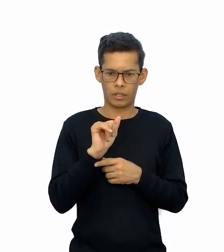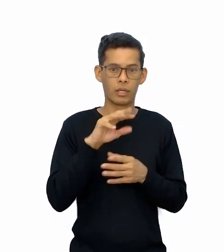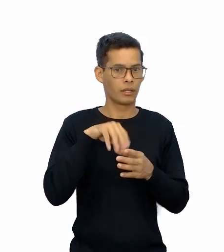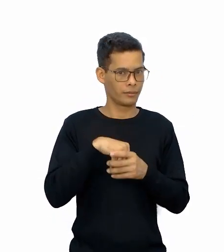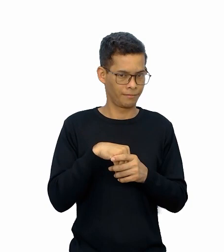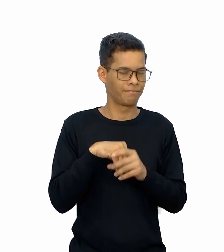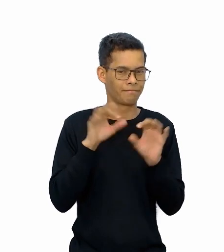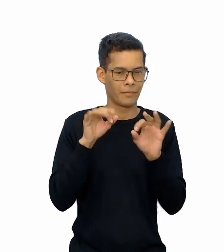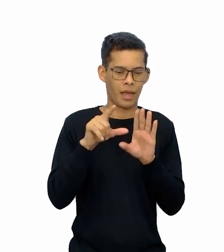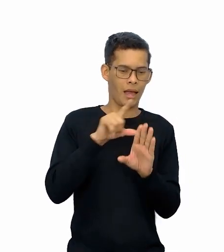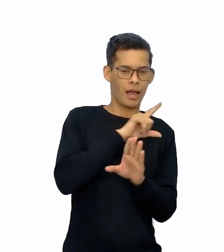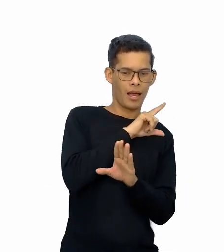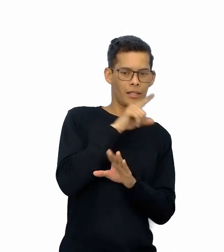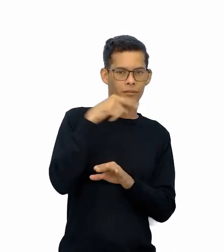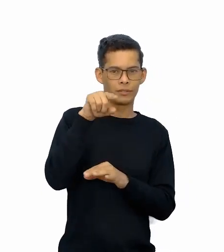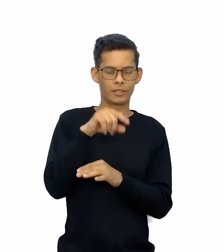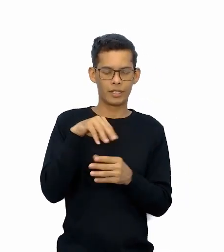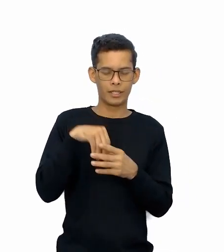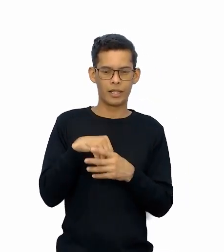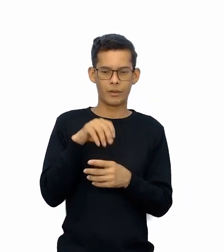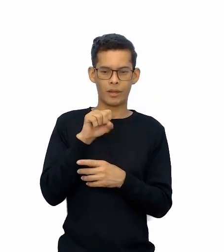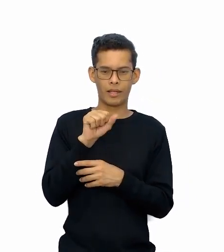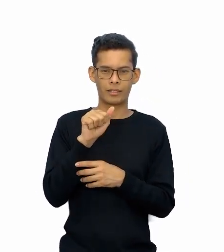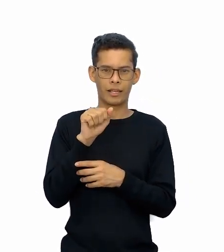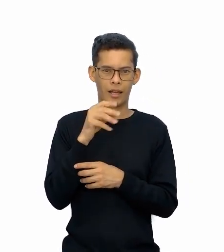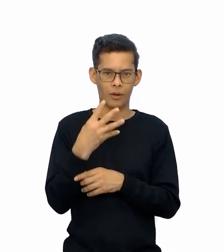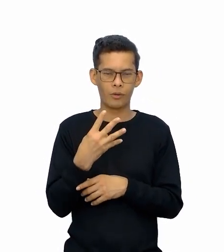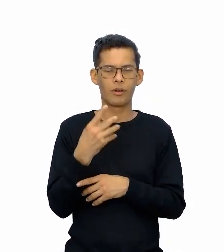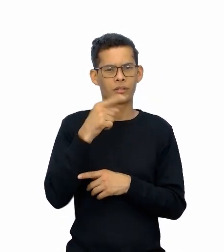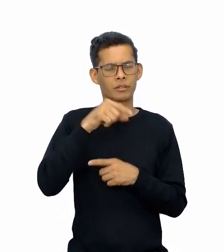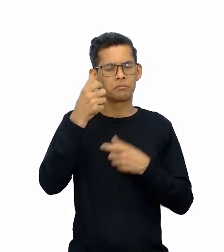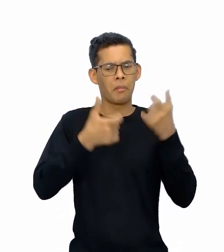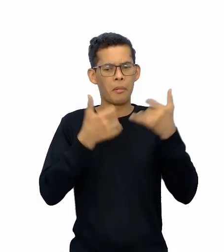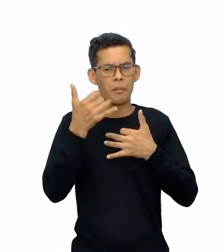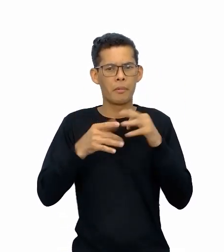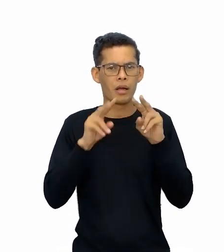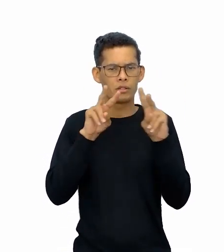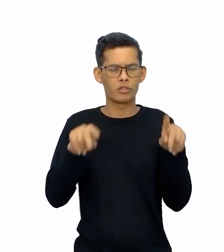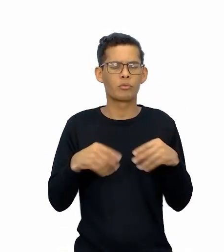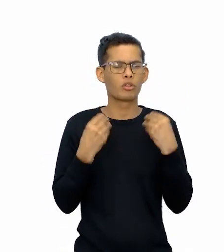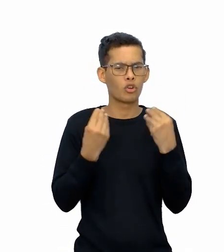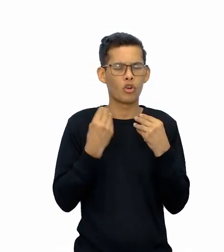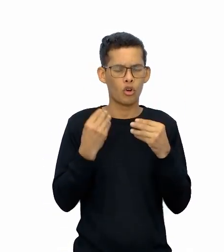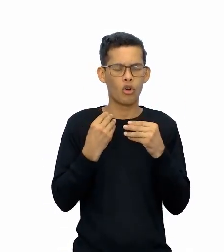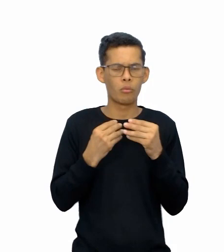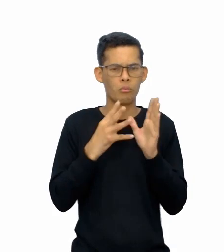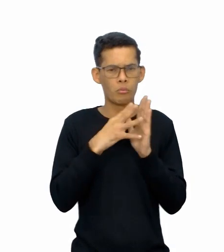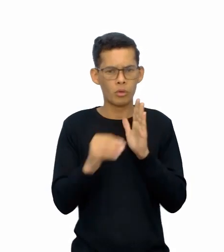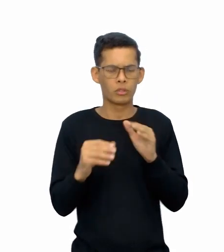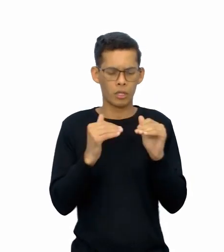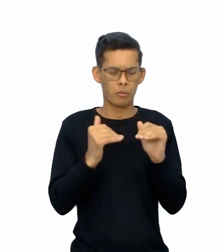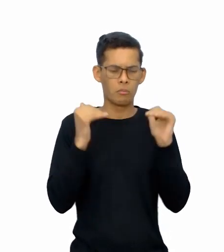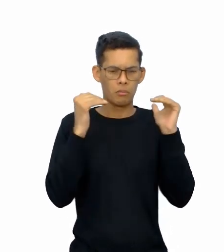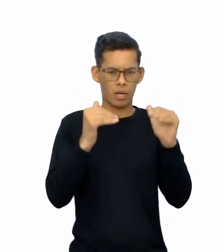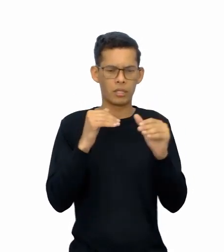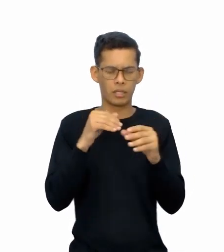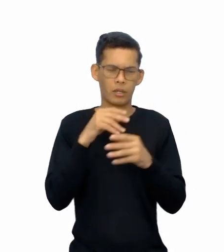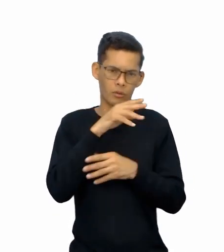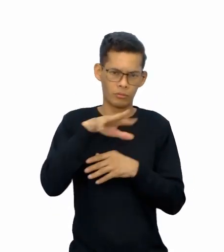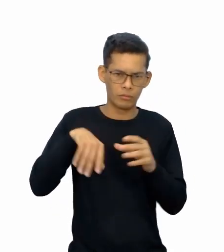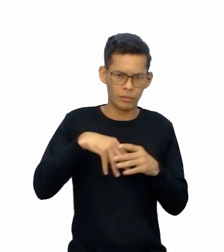de falar na SA4 sobre modelo padrão das partículas elementares. Então,